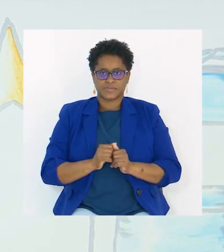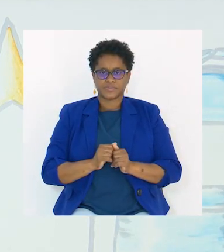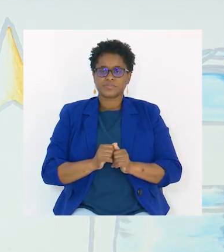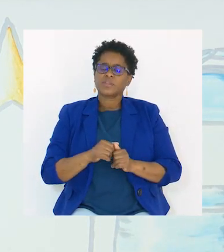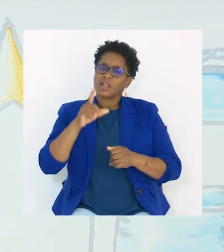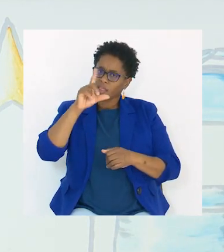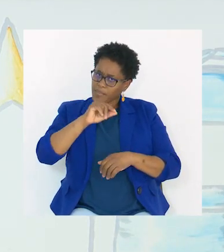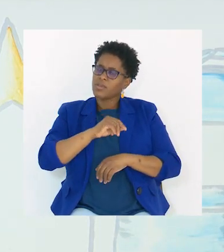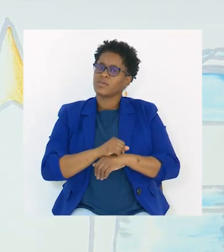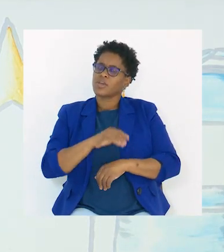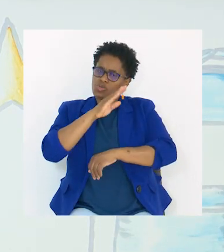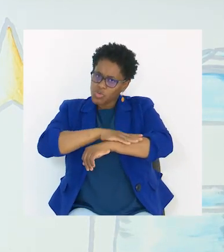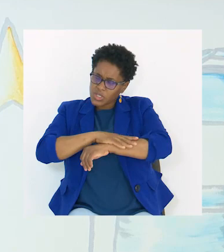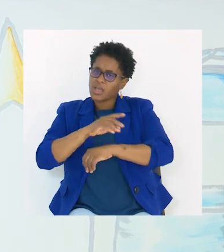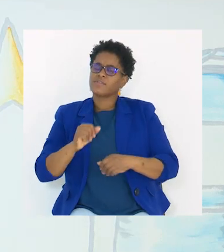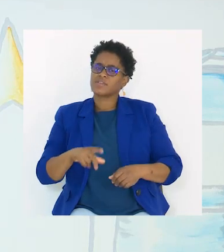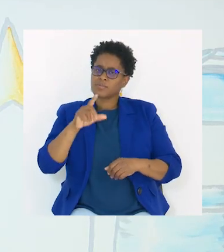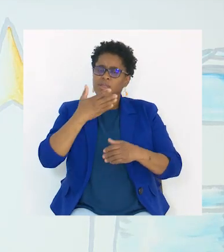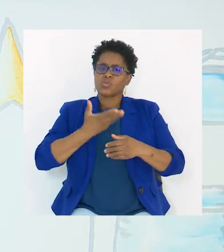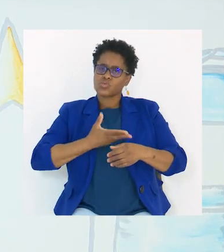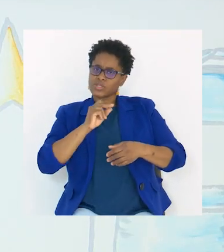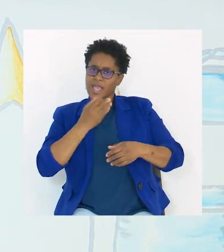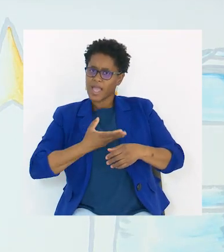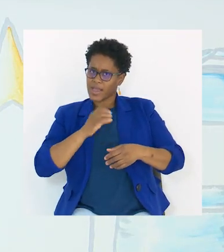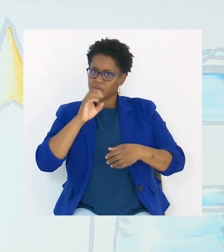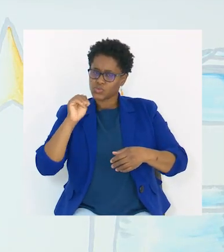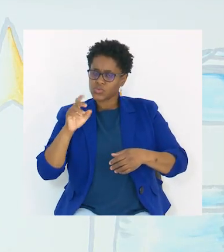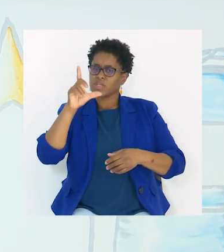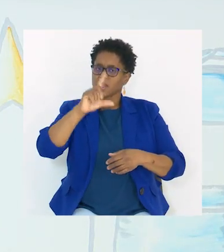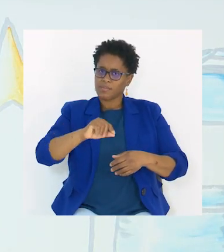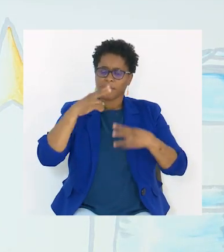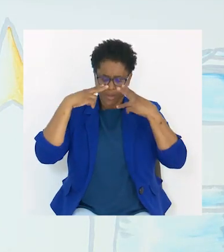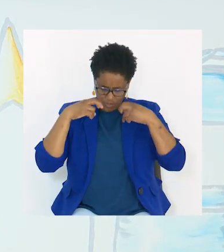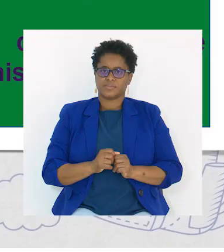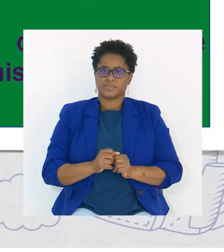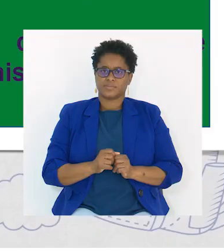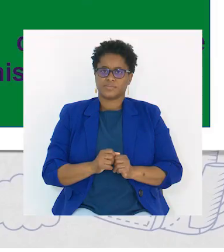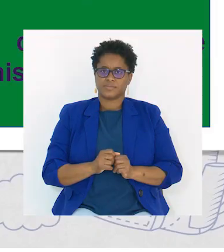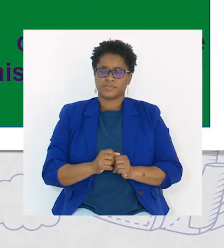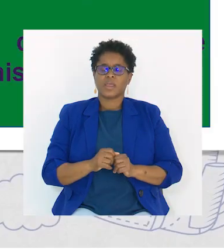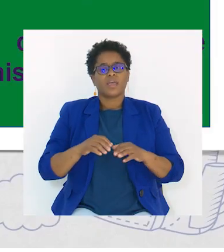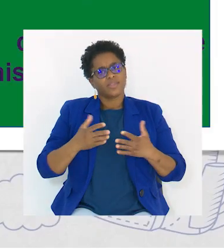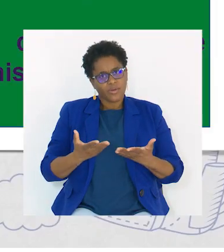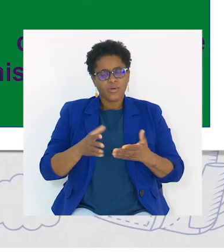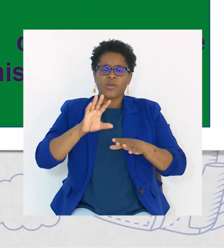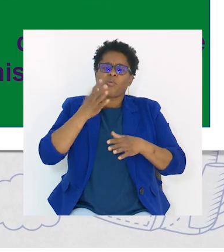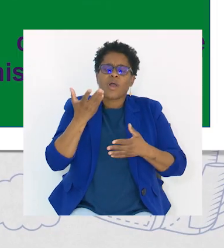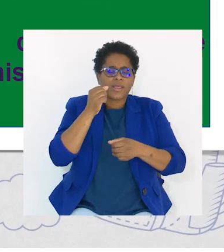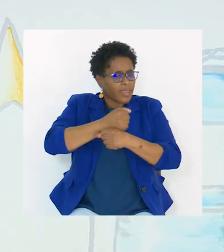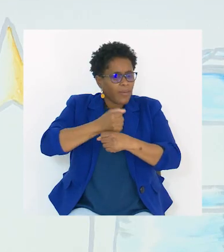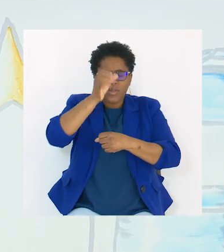É responsável também pelos dados e pela pesquisa. Então, qual é o seu